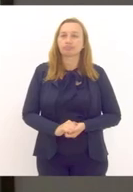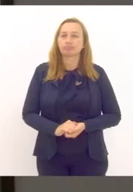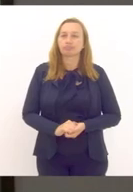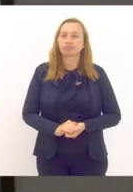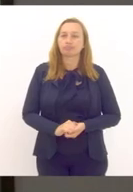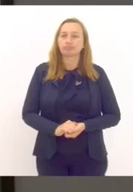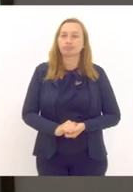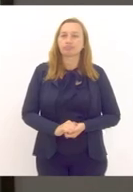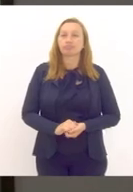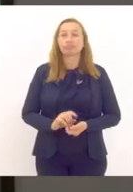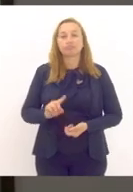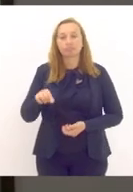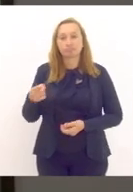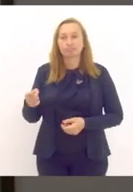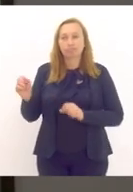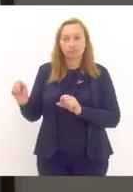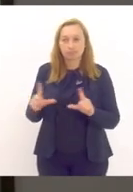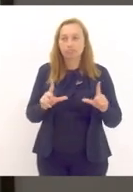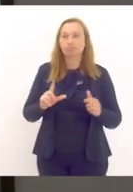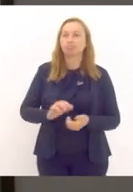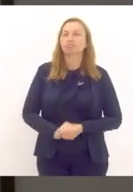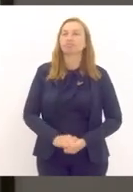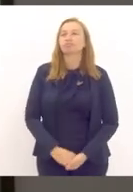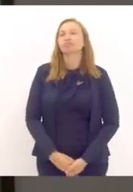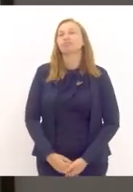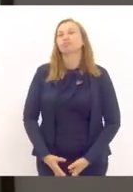Por favor, mais um slide.